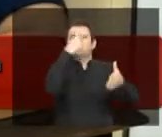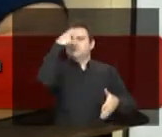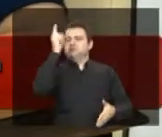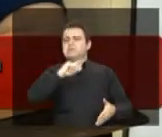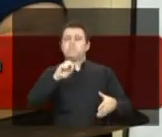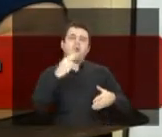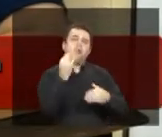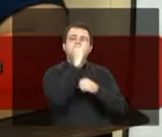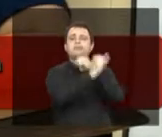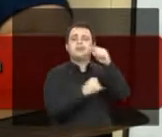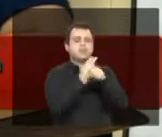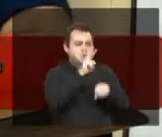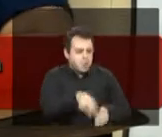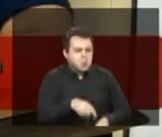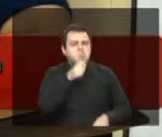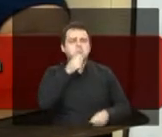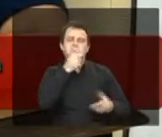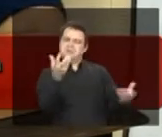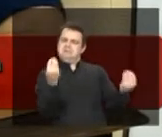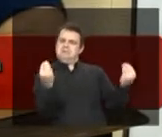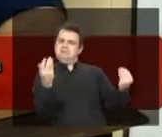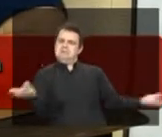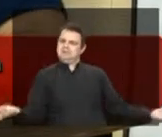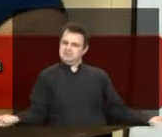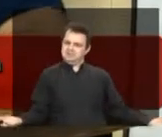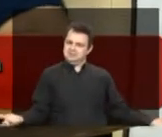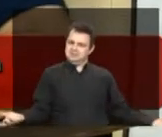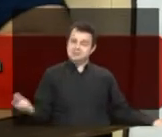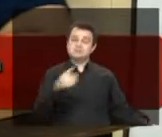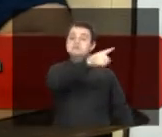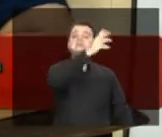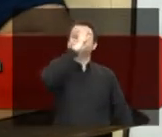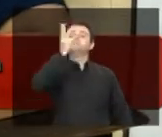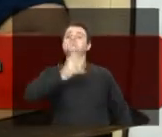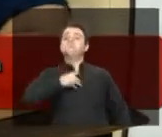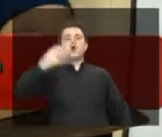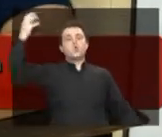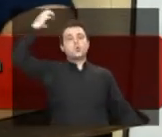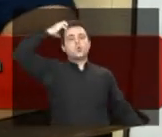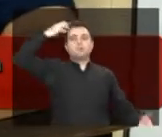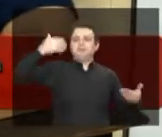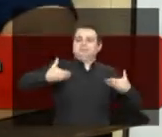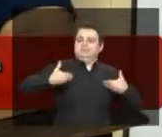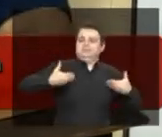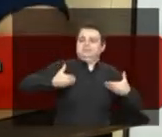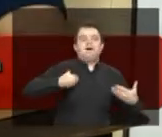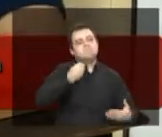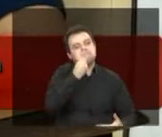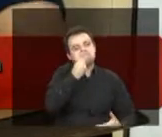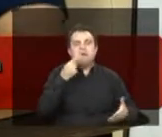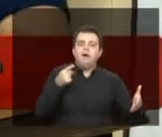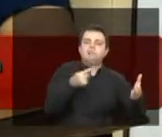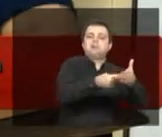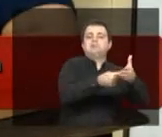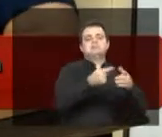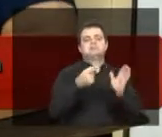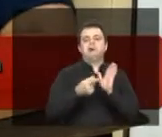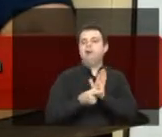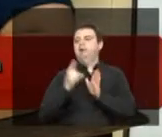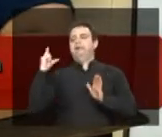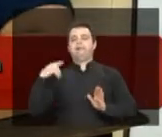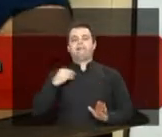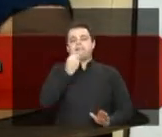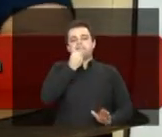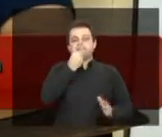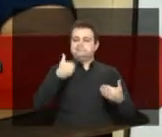qualquer coisa da natureza. Aí, no final, ainda saiu o culpado, que eu deveria ter feito a denúncia. Enfim,